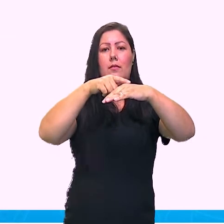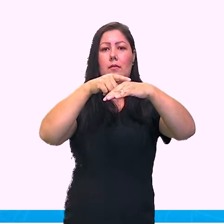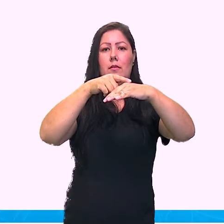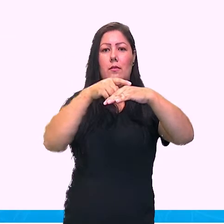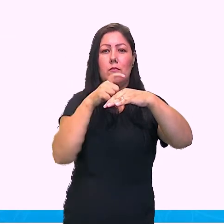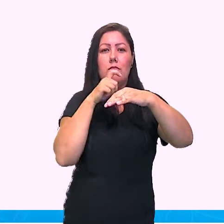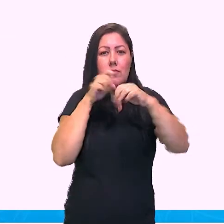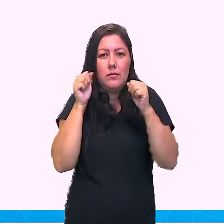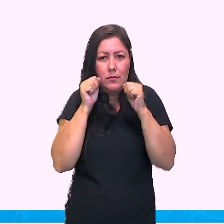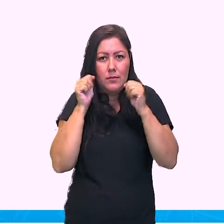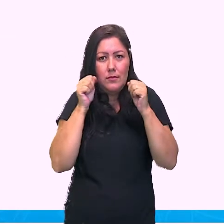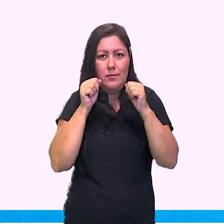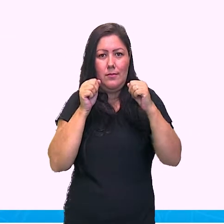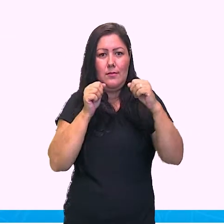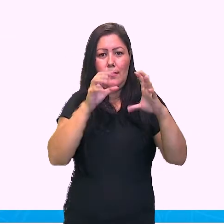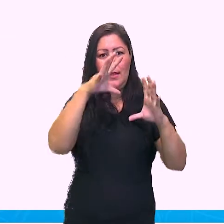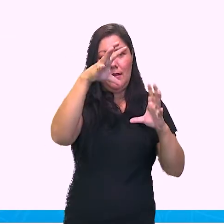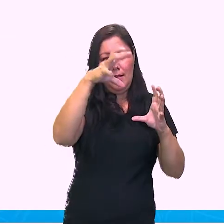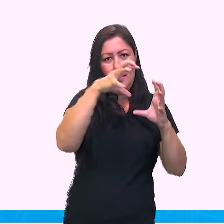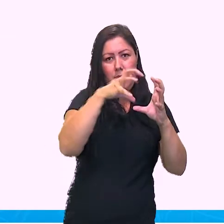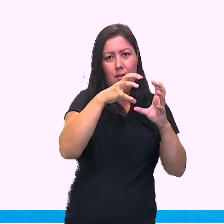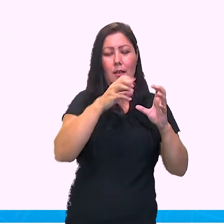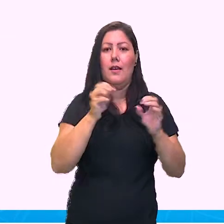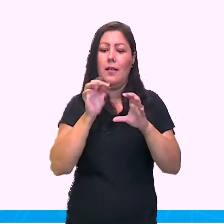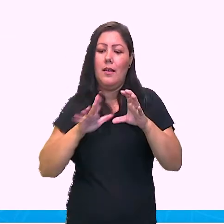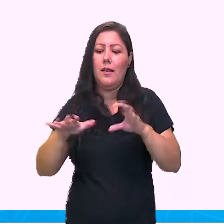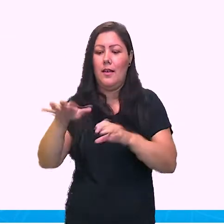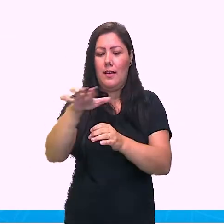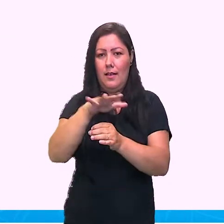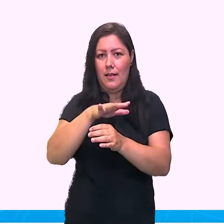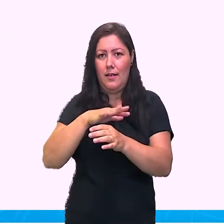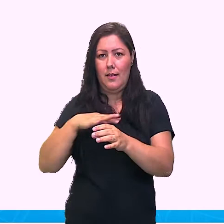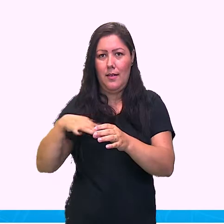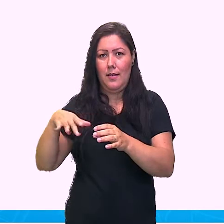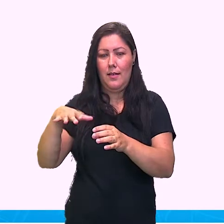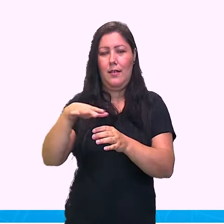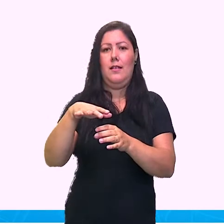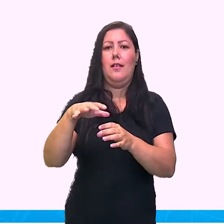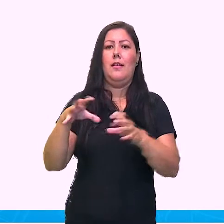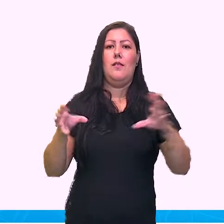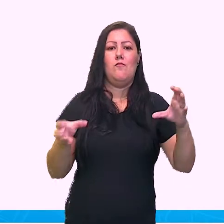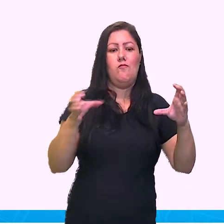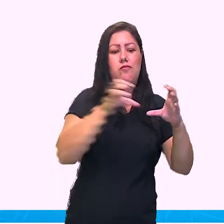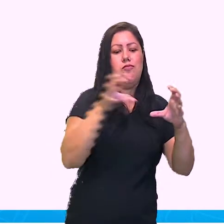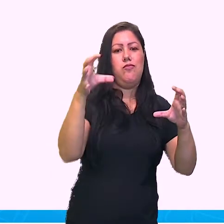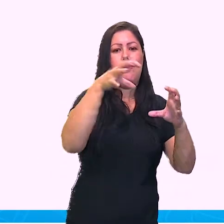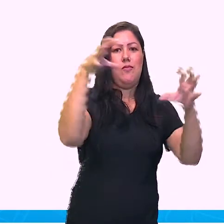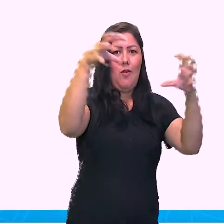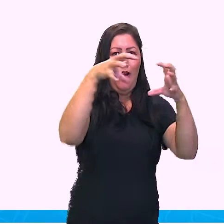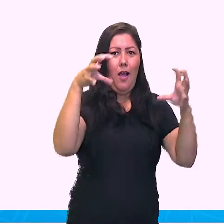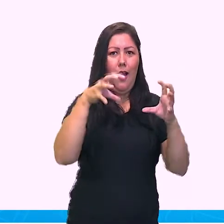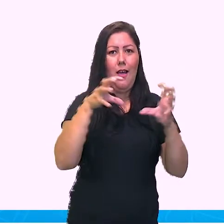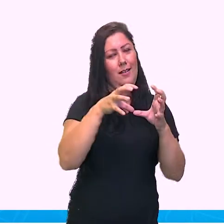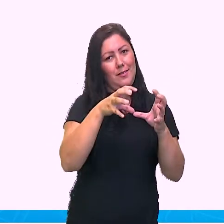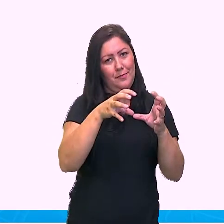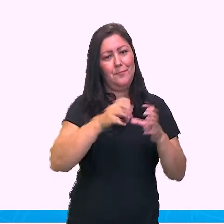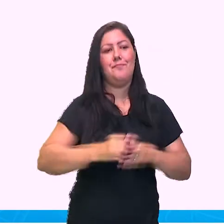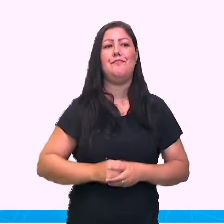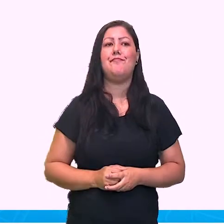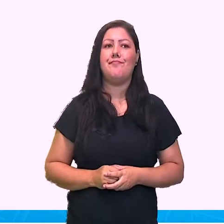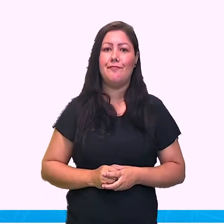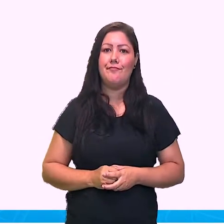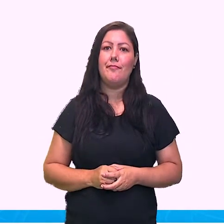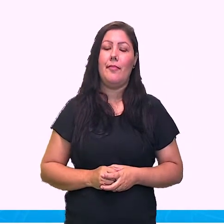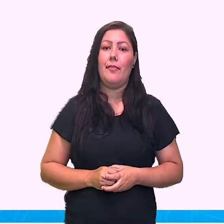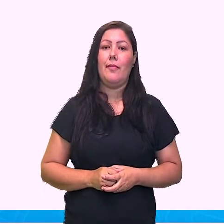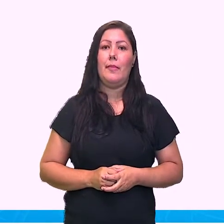Quando eu falo algumas ilhas, são bastante ilhas no Pacífico, ok?